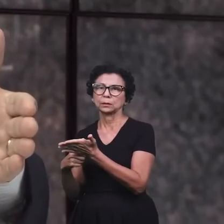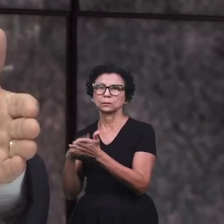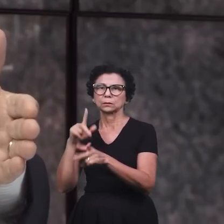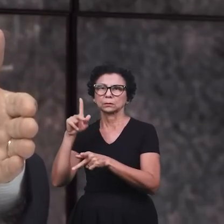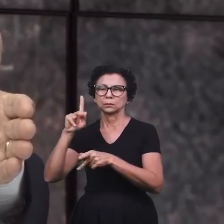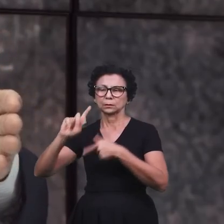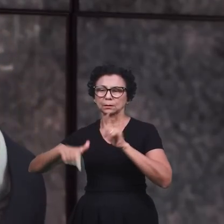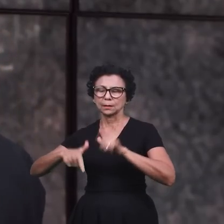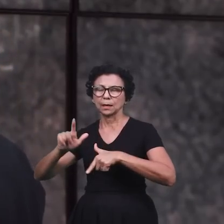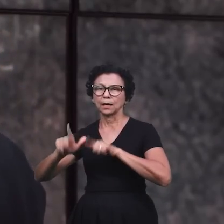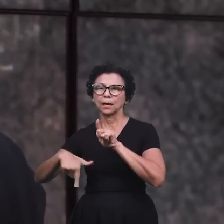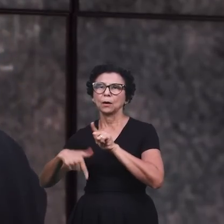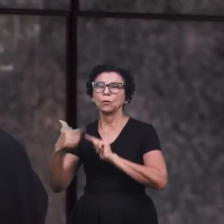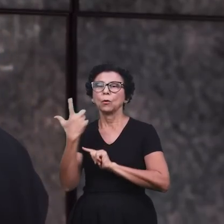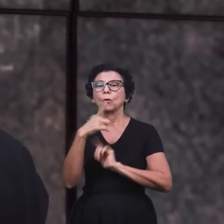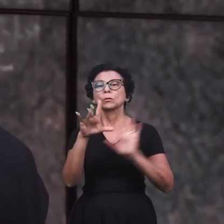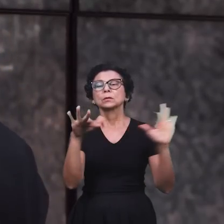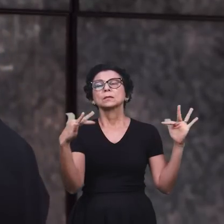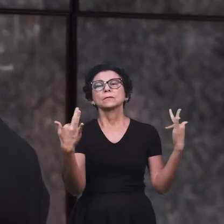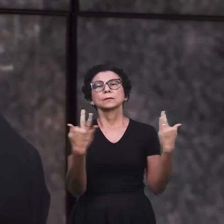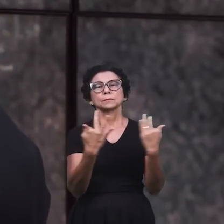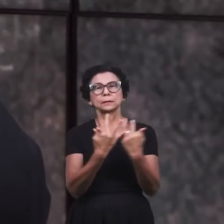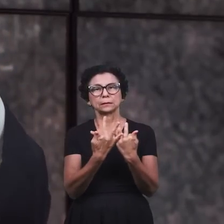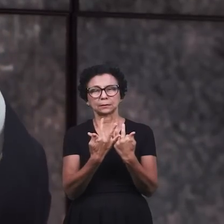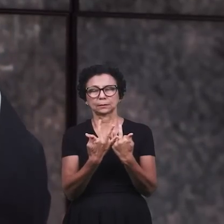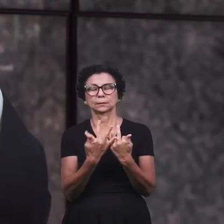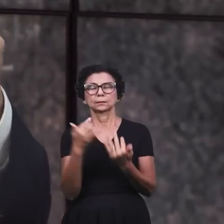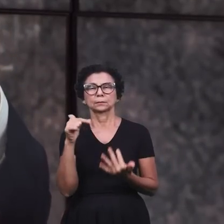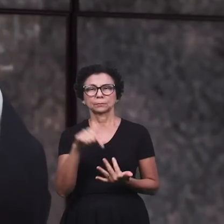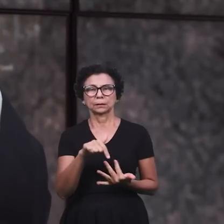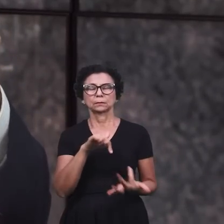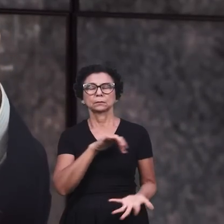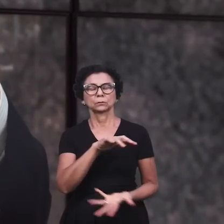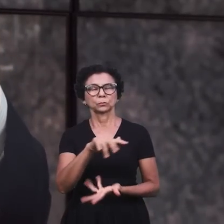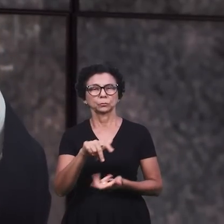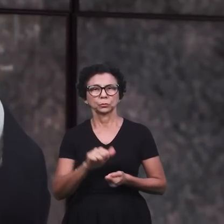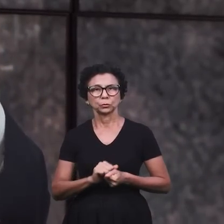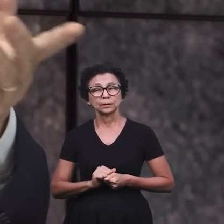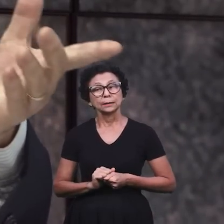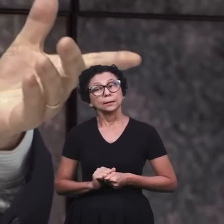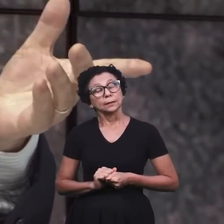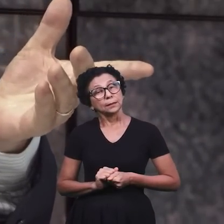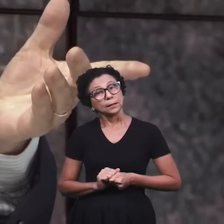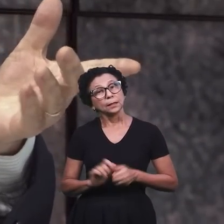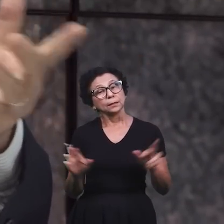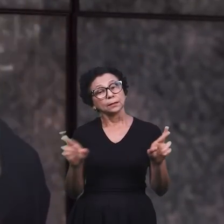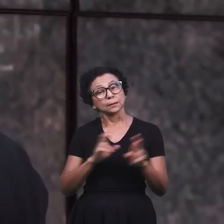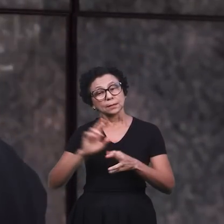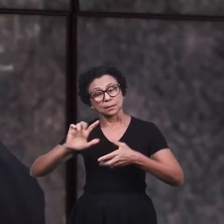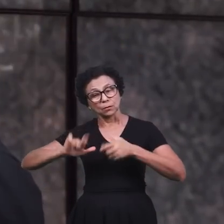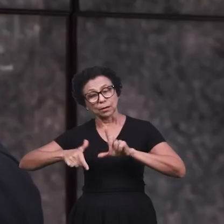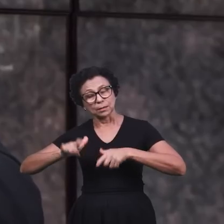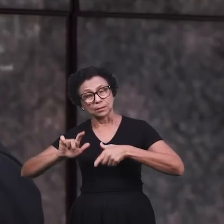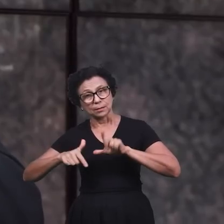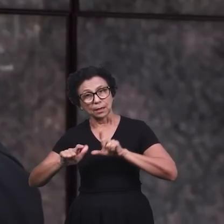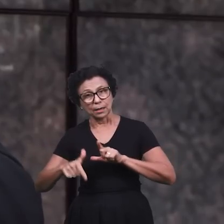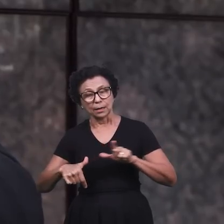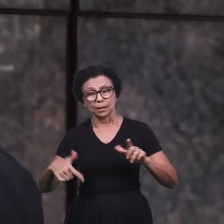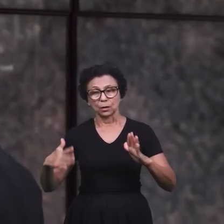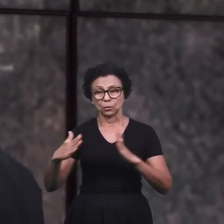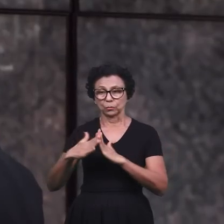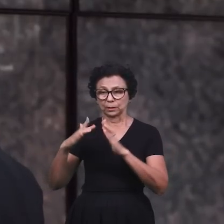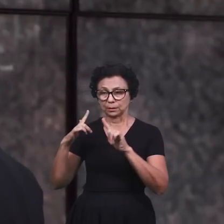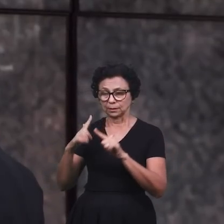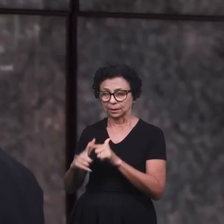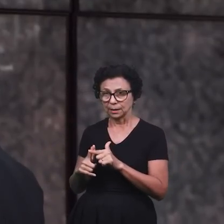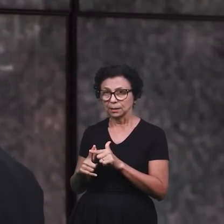Novo Testamento. Tem algumas linhas de entendimento dessa nova aliança em relação a Israel e à igreja. Vou